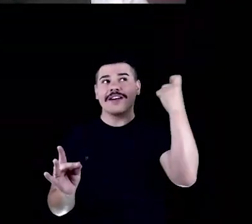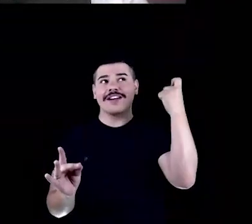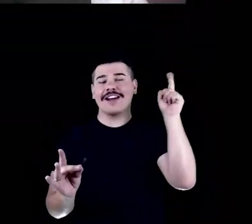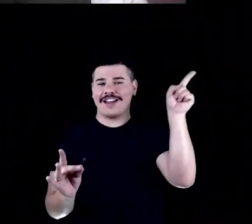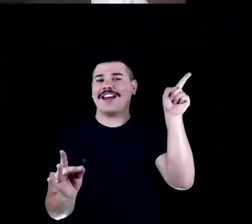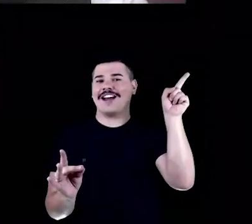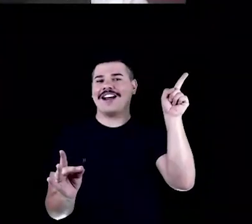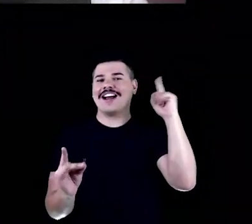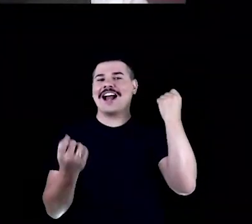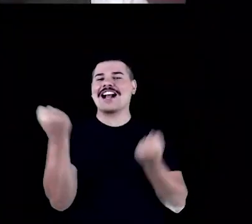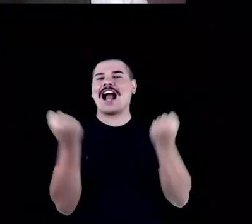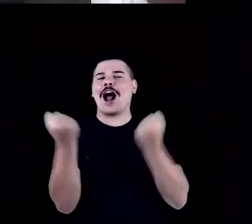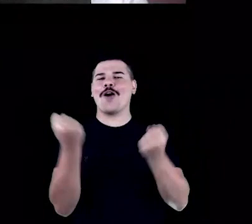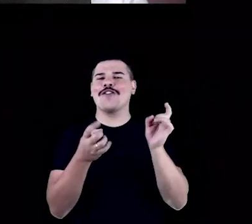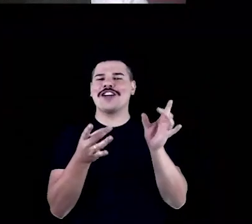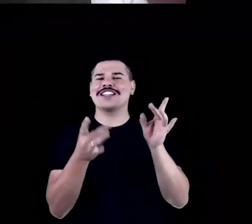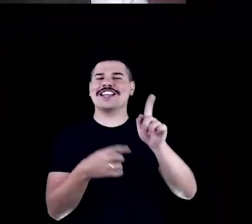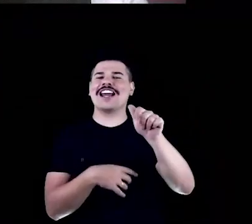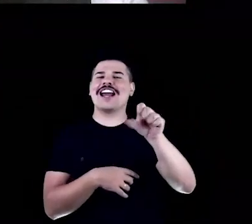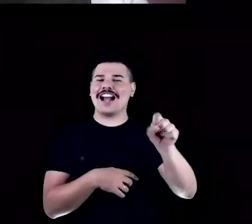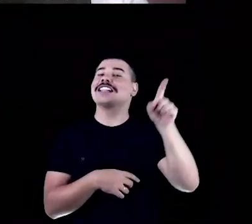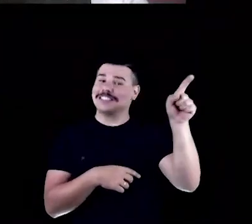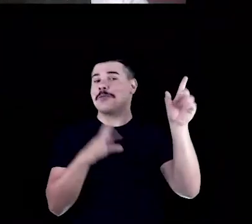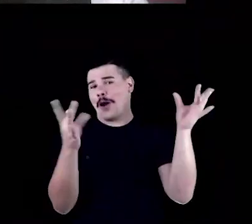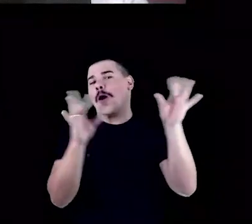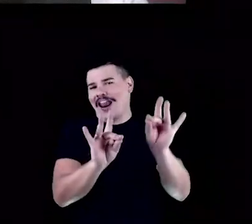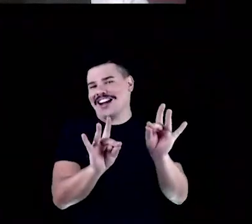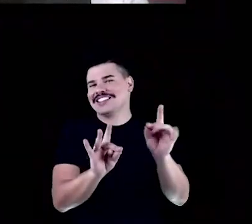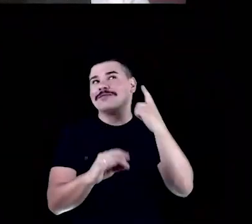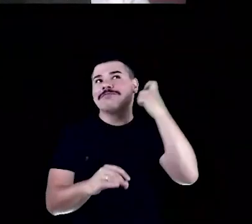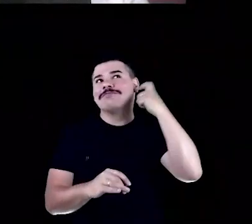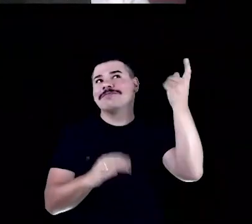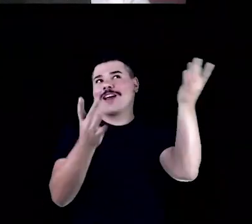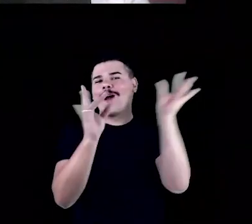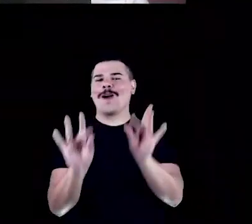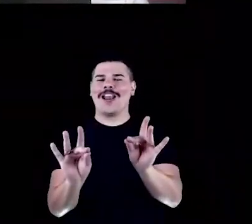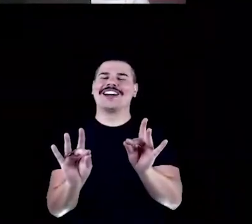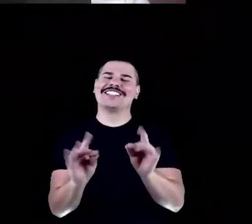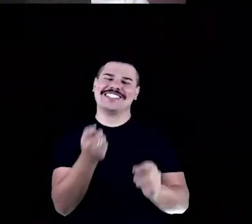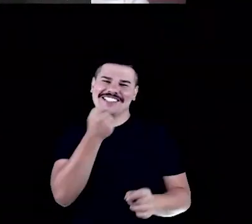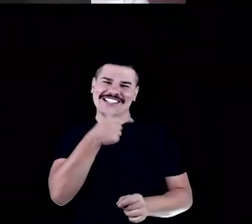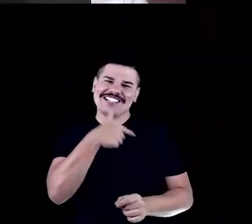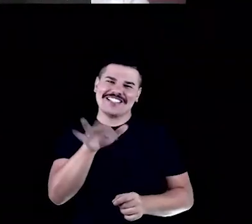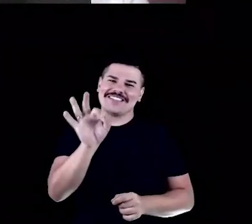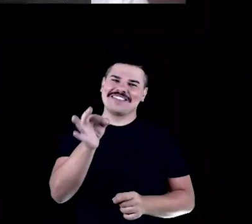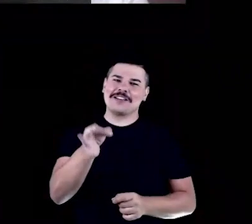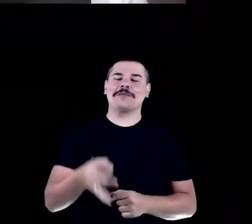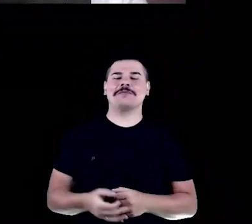Tá passando carro do gás na minha rua. Junto. É uma colagem também. Olha só. Vou chamar de assemblagem.